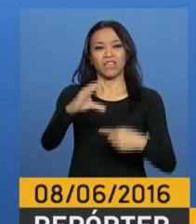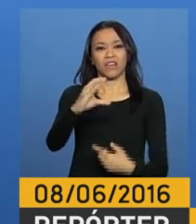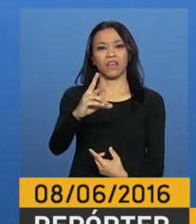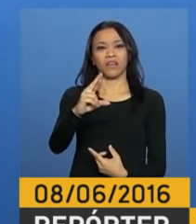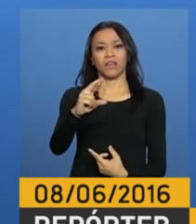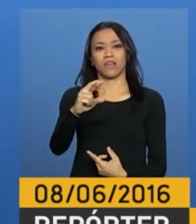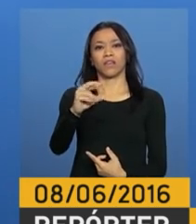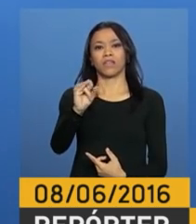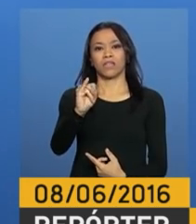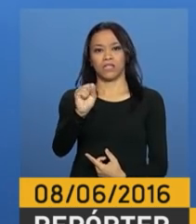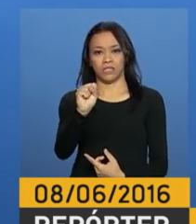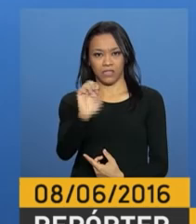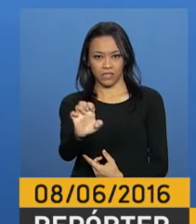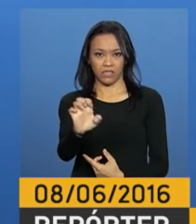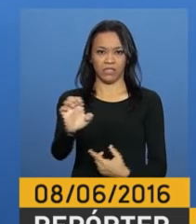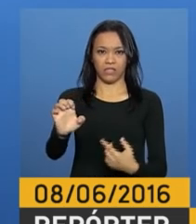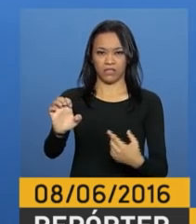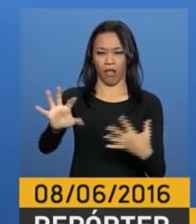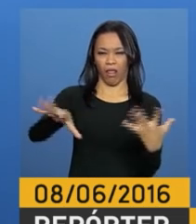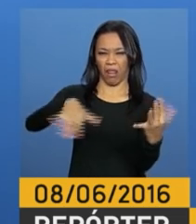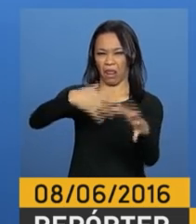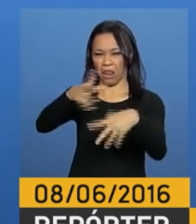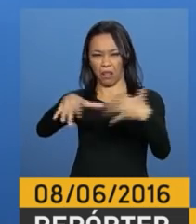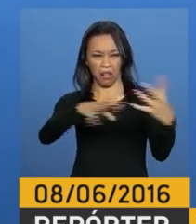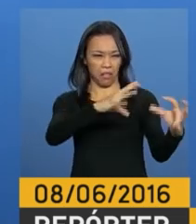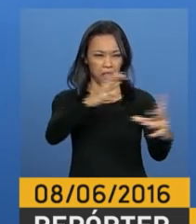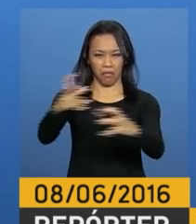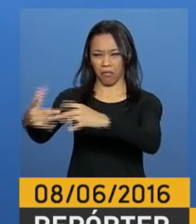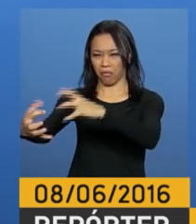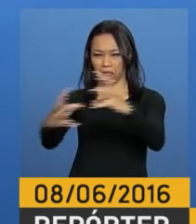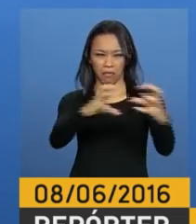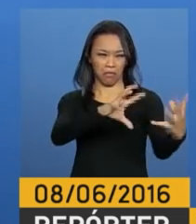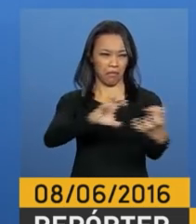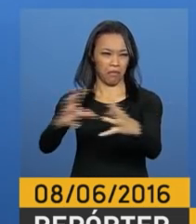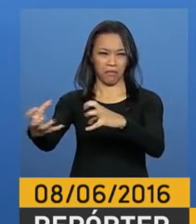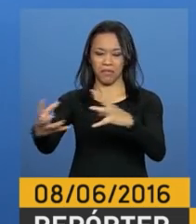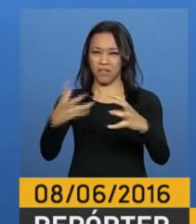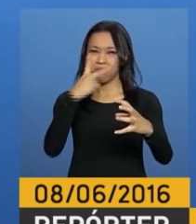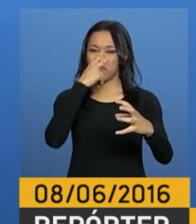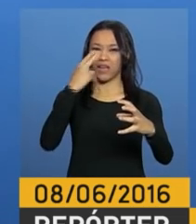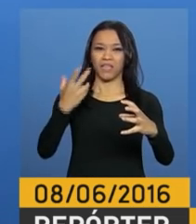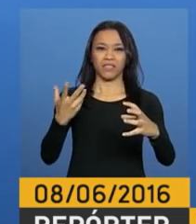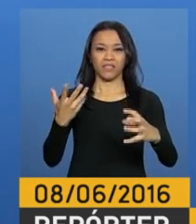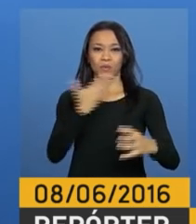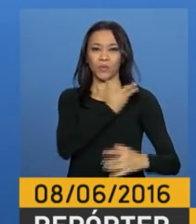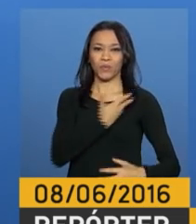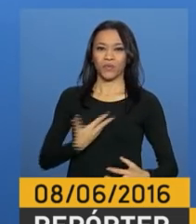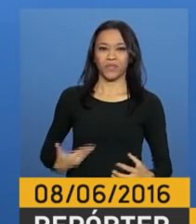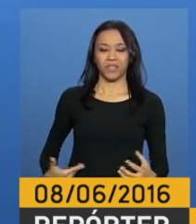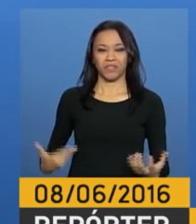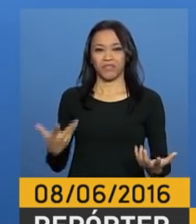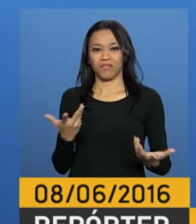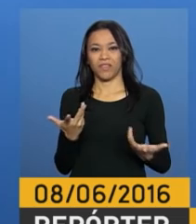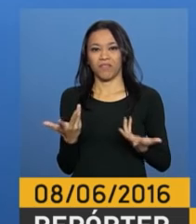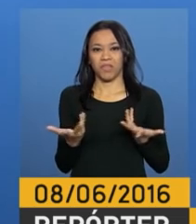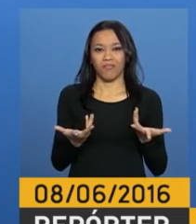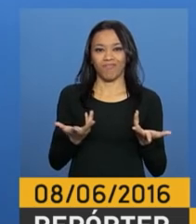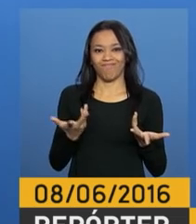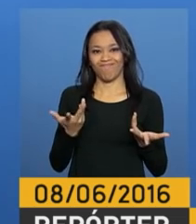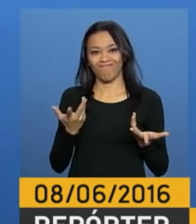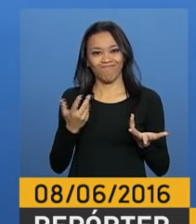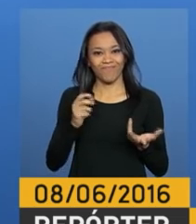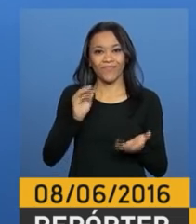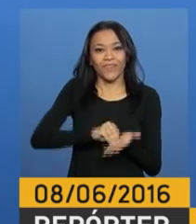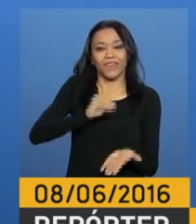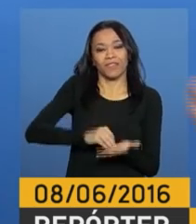ele traz uma uma uma insegurança institucional porque é um processo que